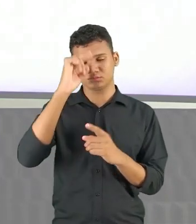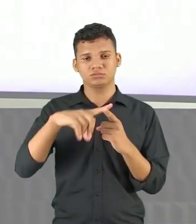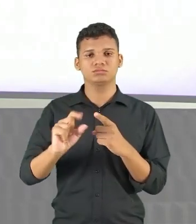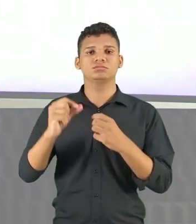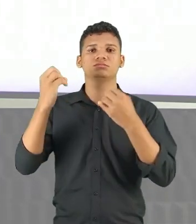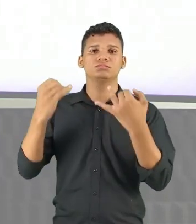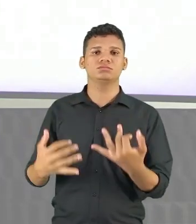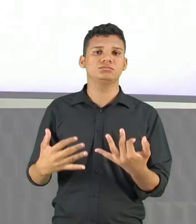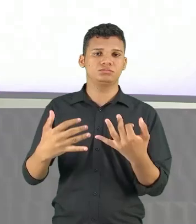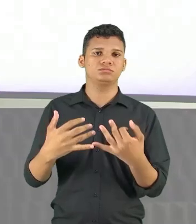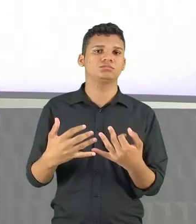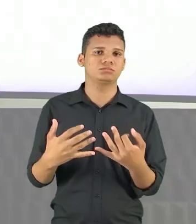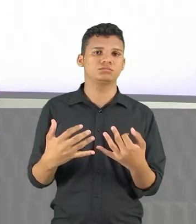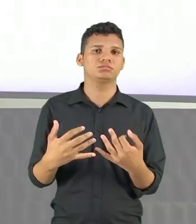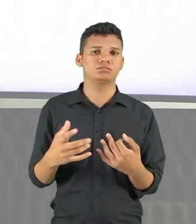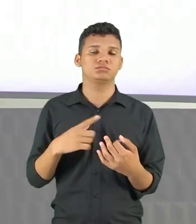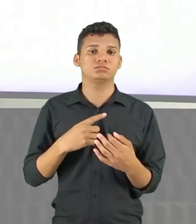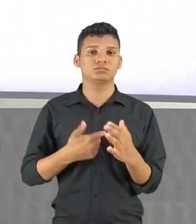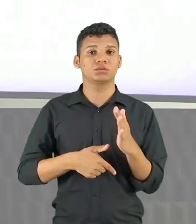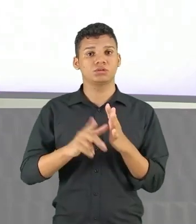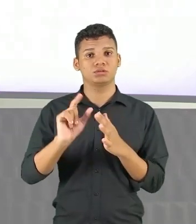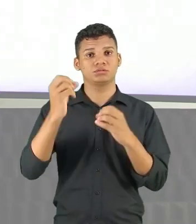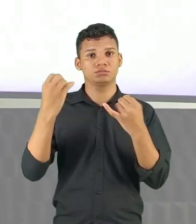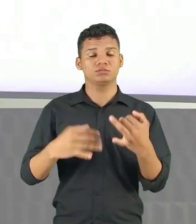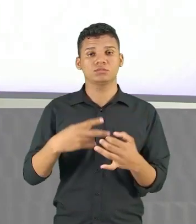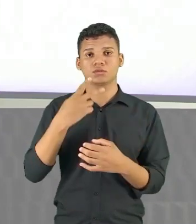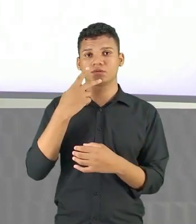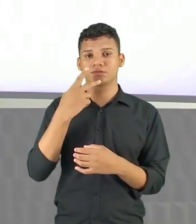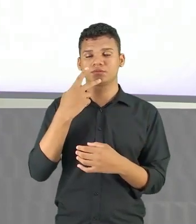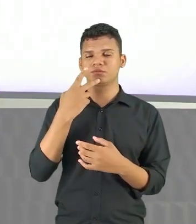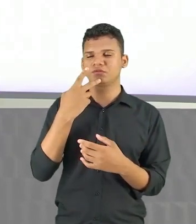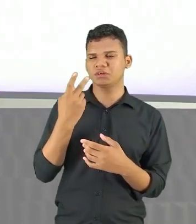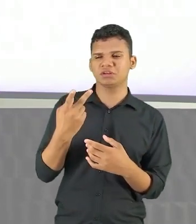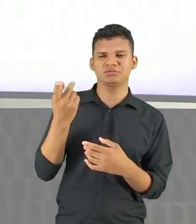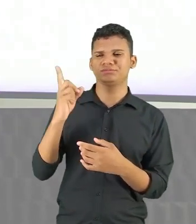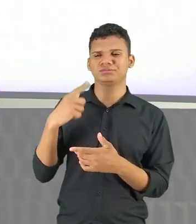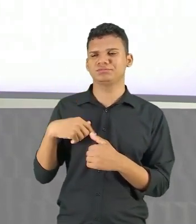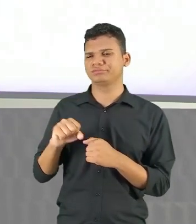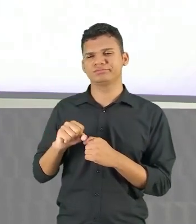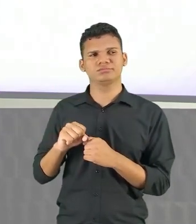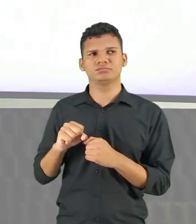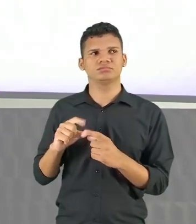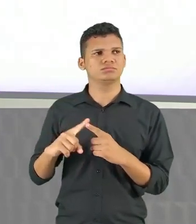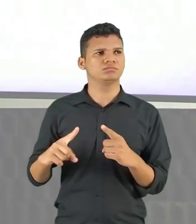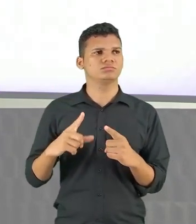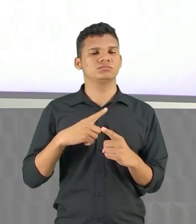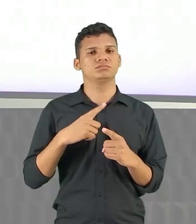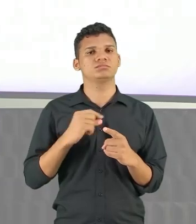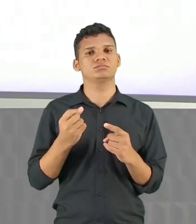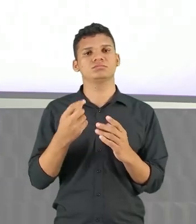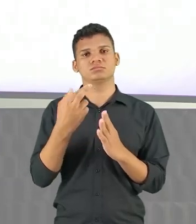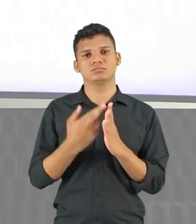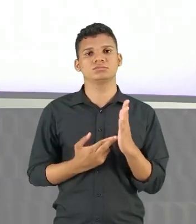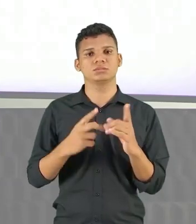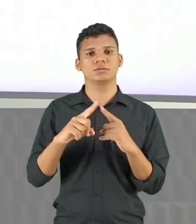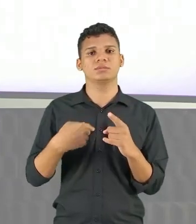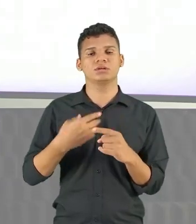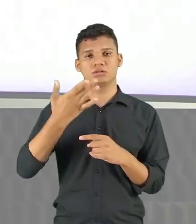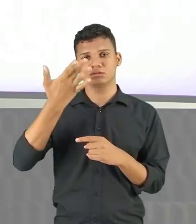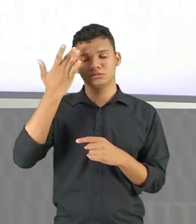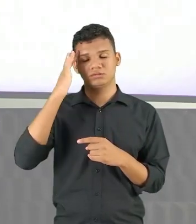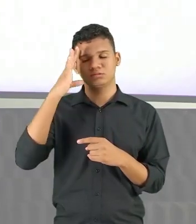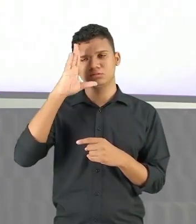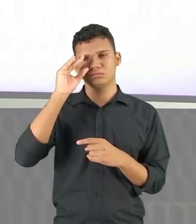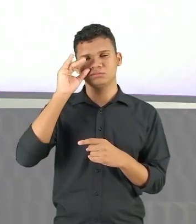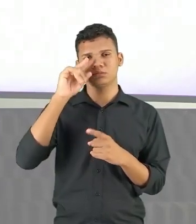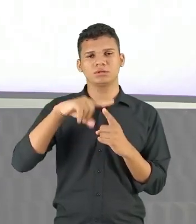vai se referir ao que ele falou anteriormente. Longe disso, longe de eu ter tido essa redação, eu achei curiosa aquela